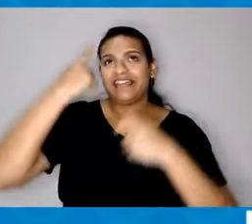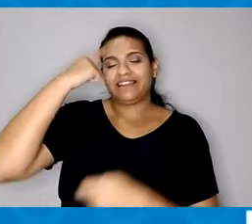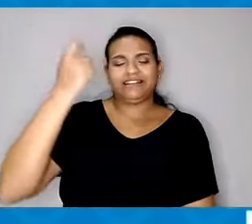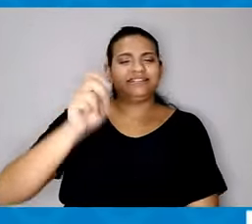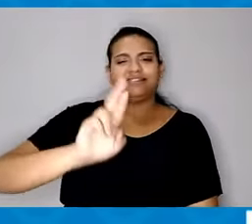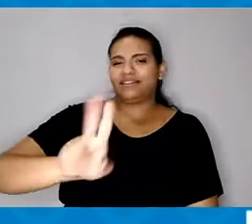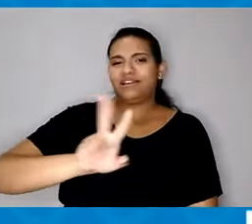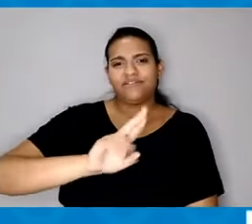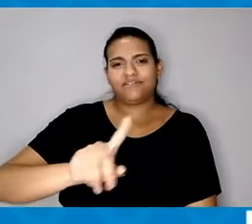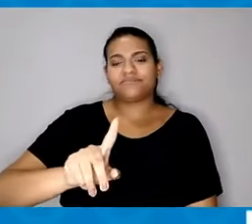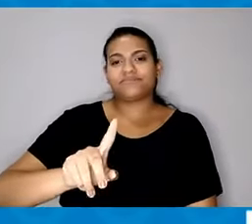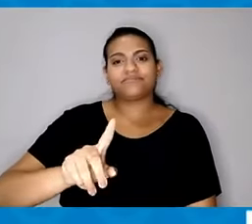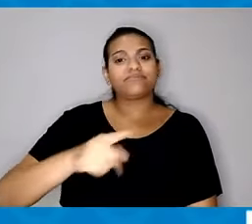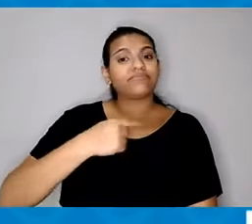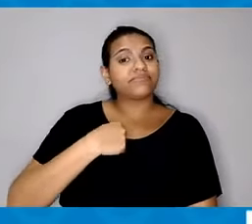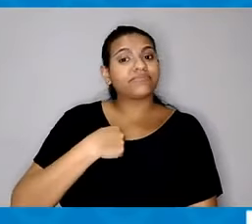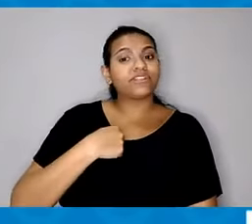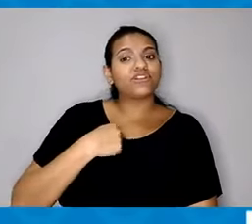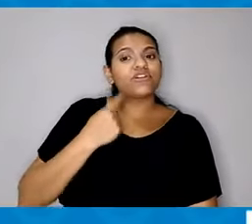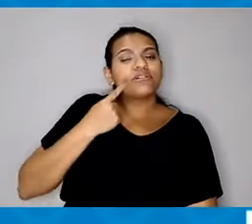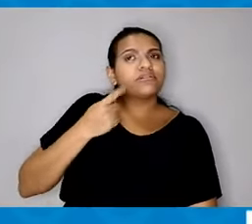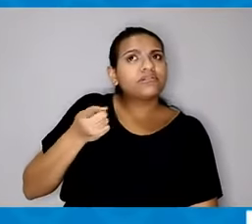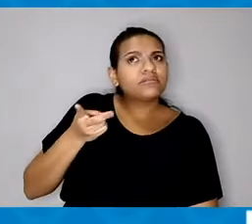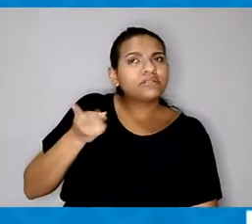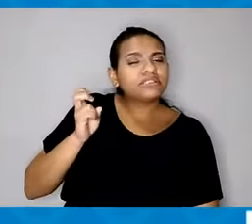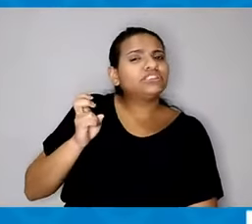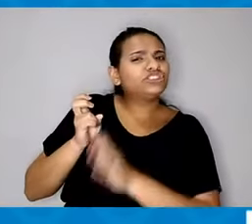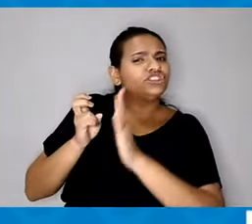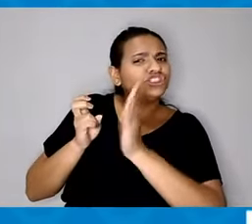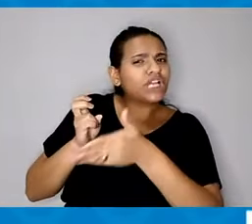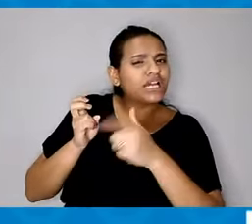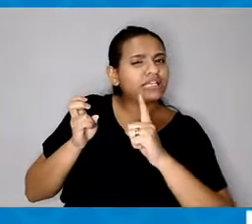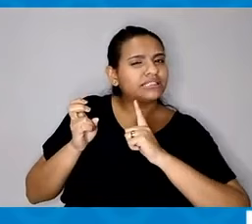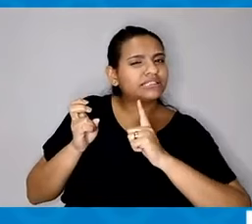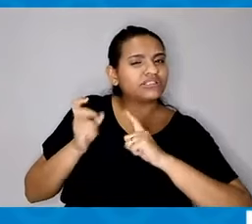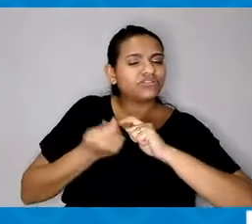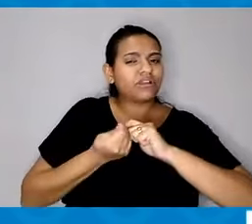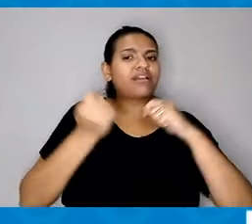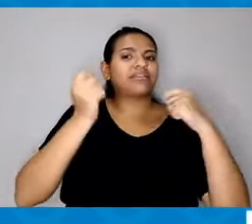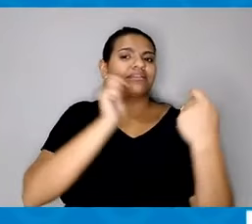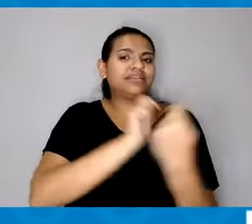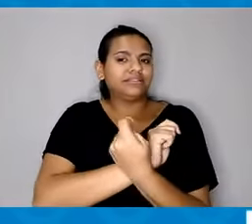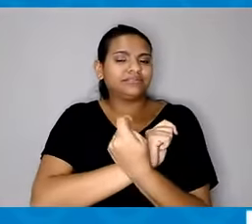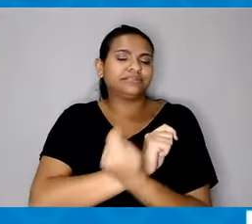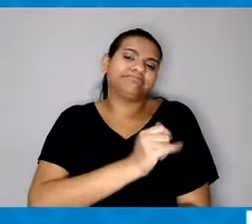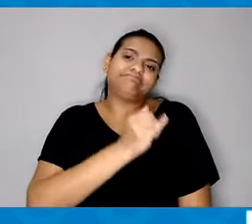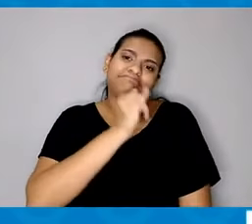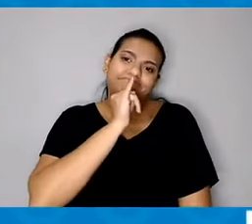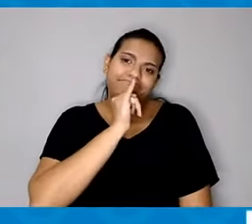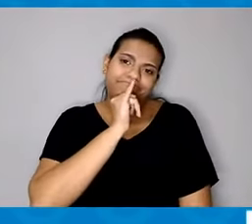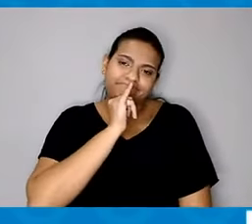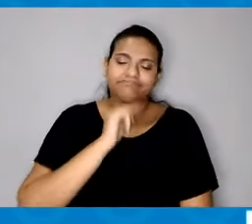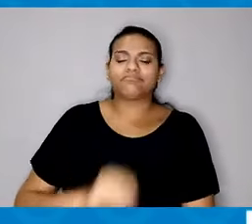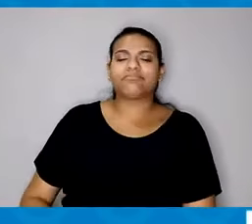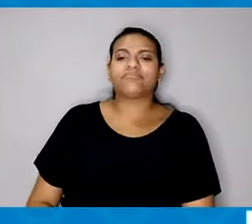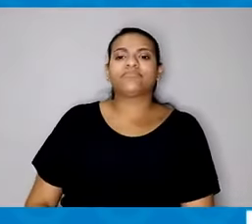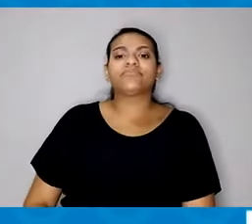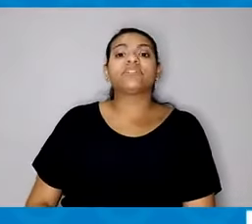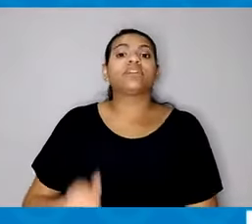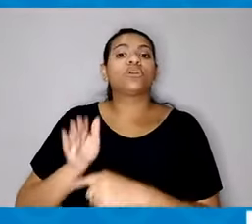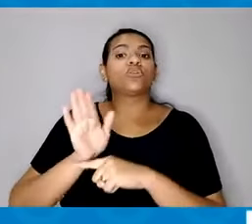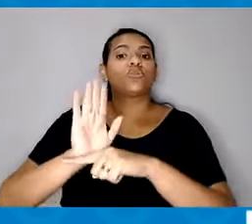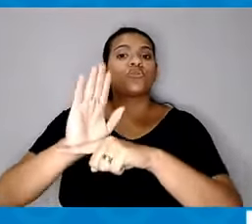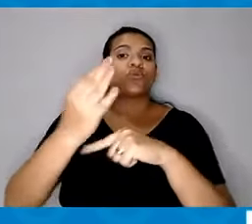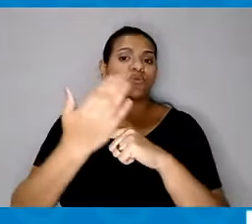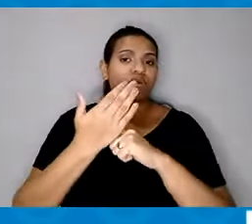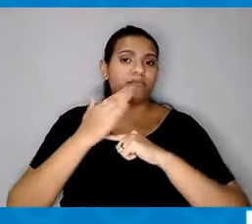existiam. A gente tem que ver o que funciona, quais as evidências científicas, por exemplo, da colaboração. Os estudos